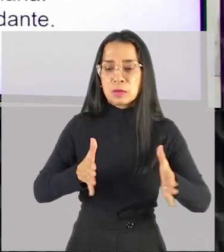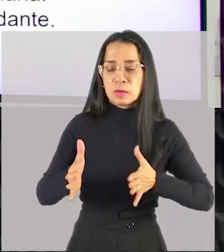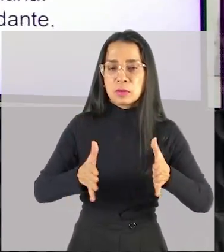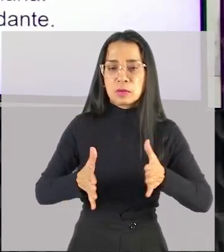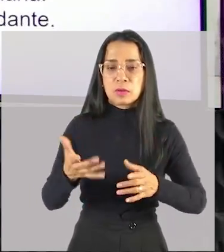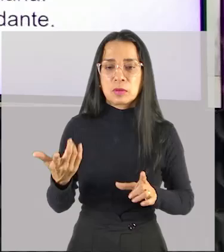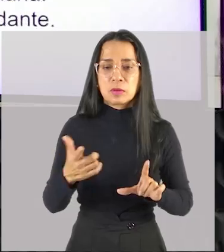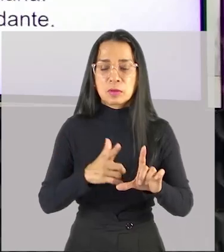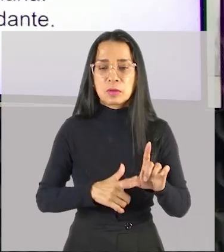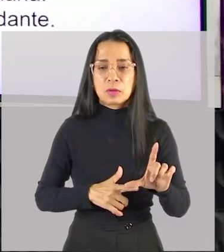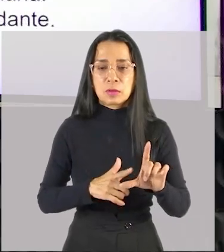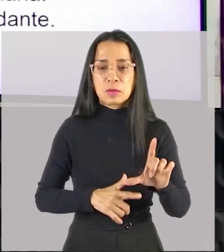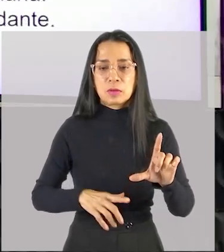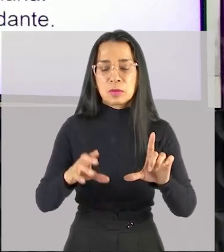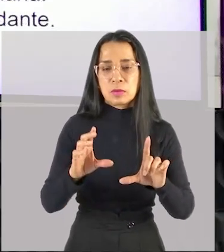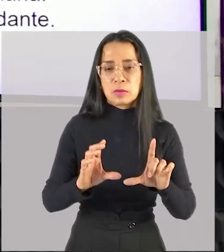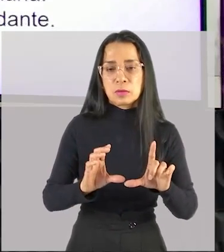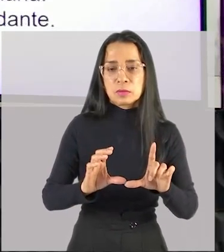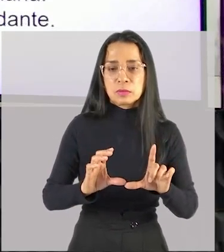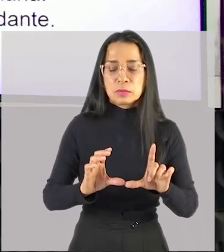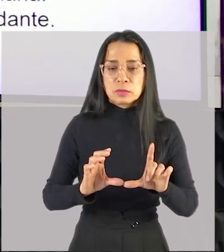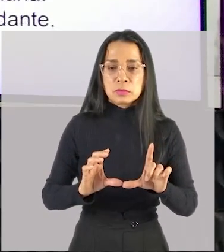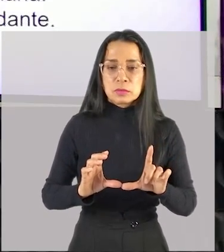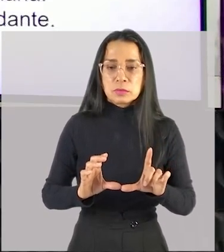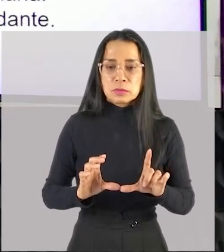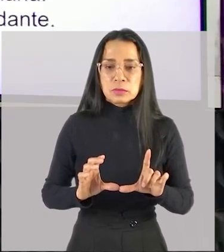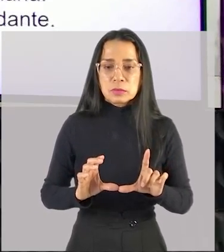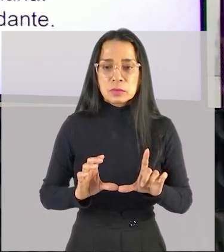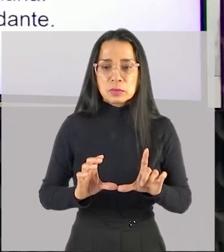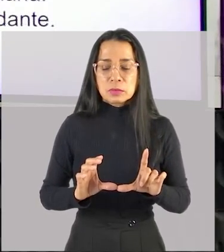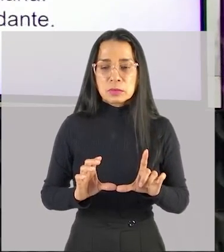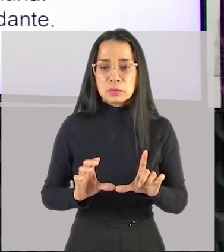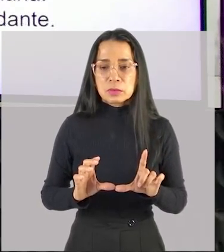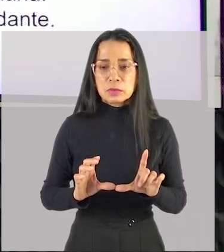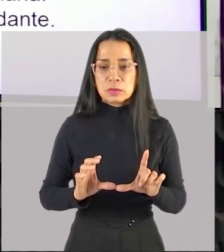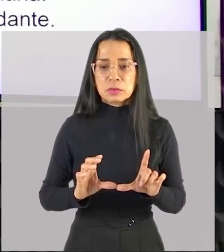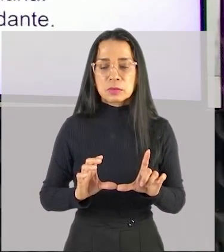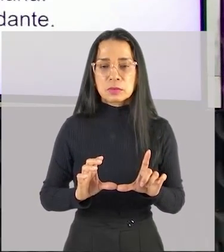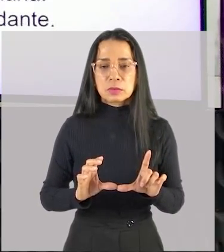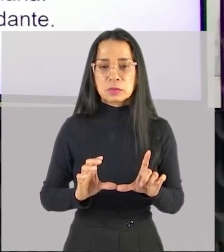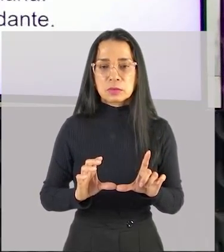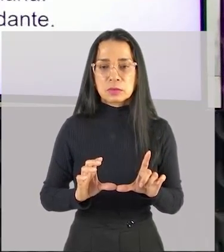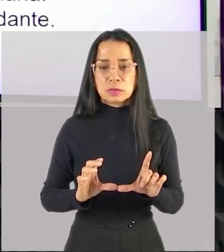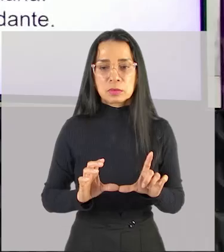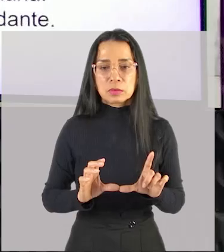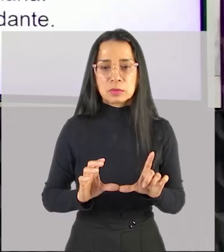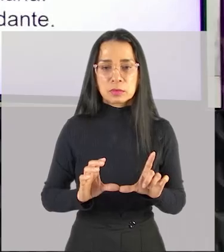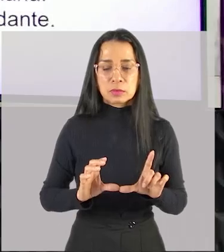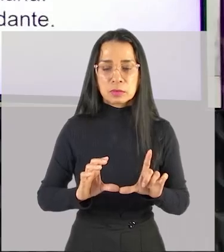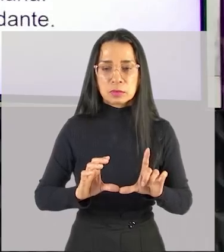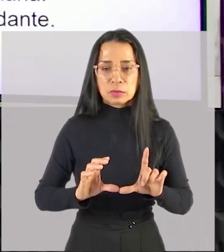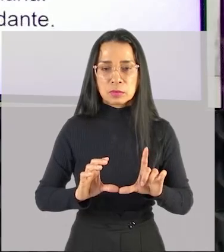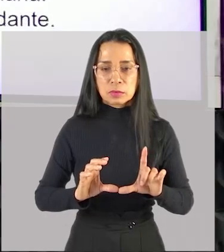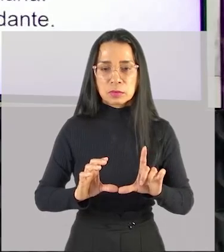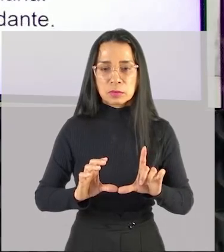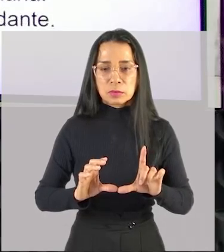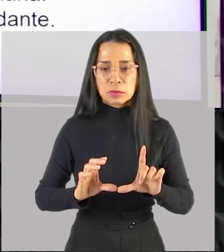temporalidade. Então a gente pode descartar também. Letra C. Certezas inabaláveis da